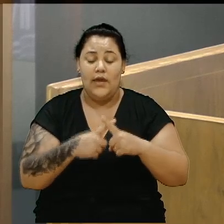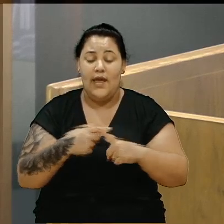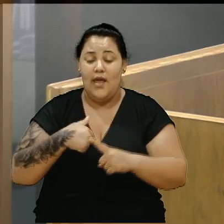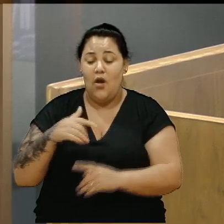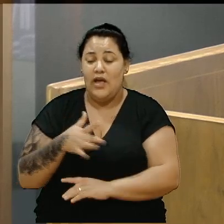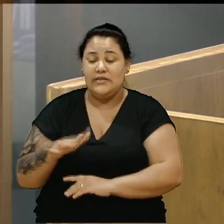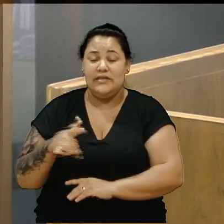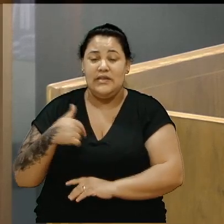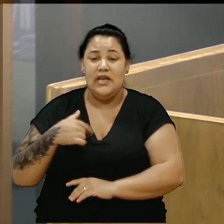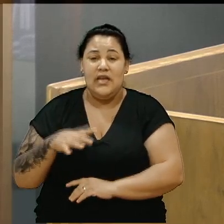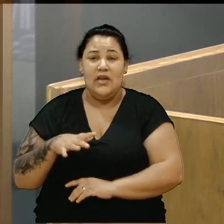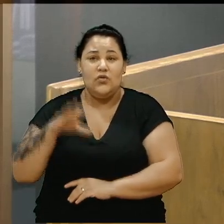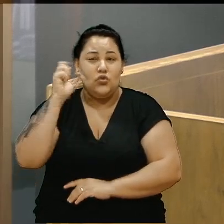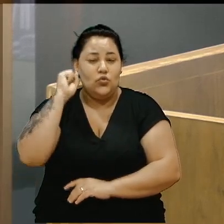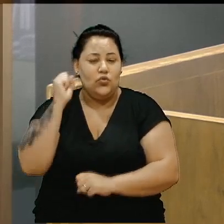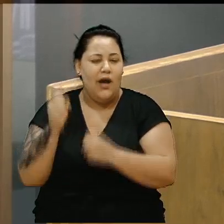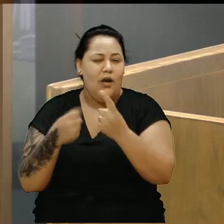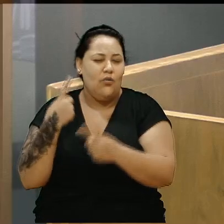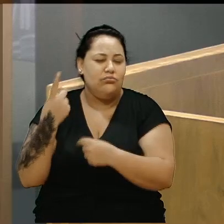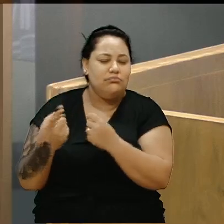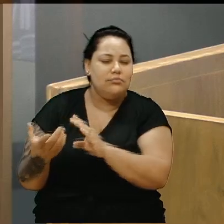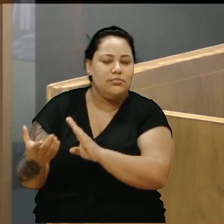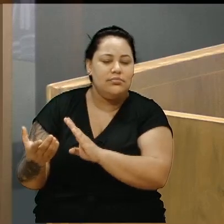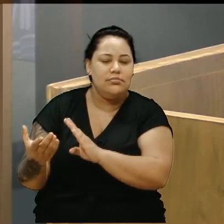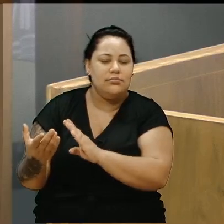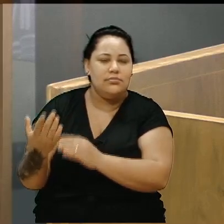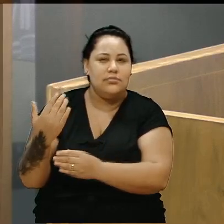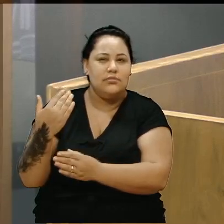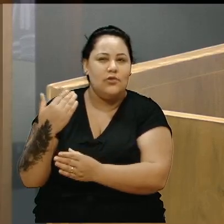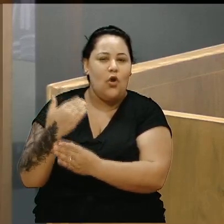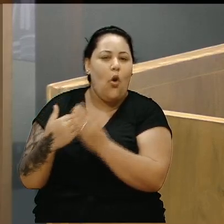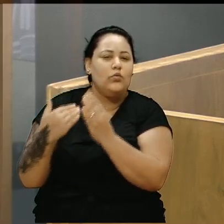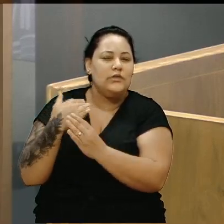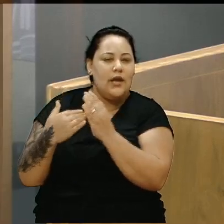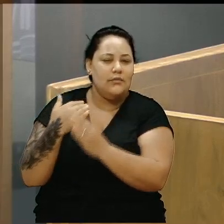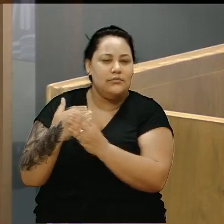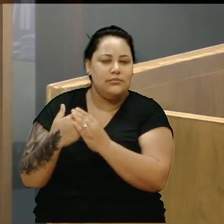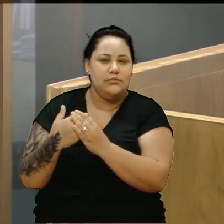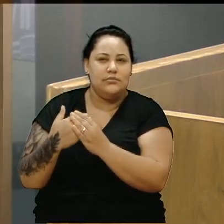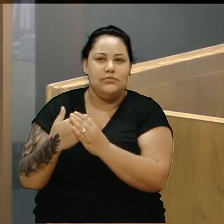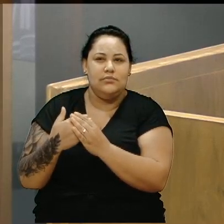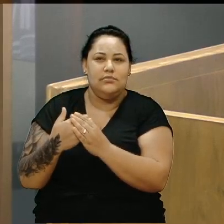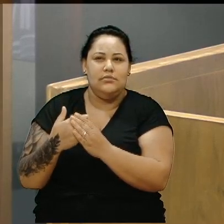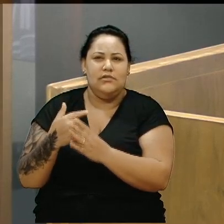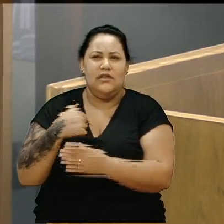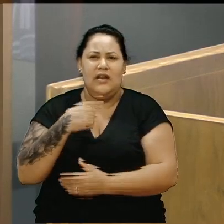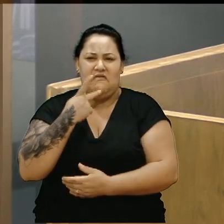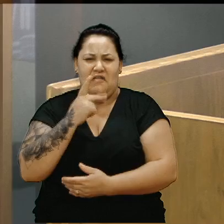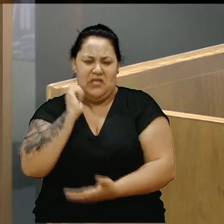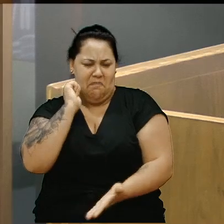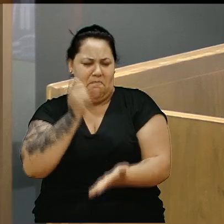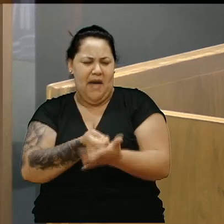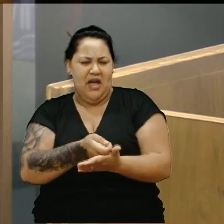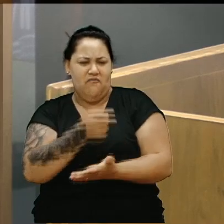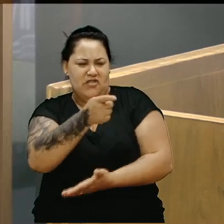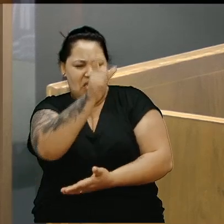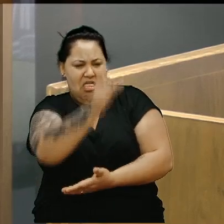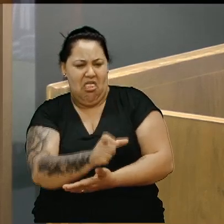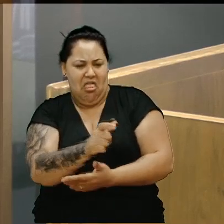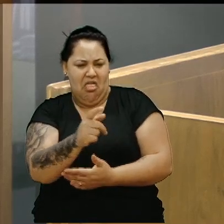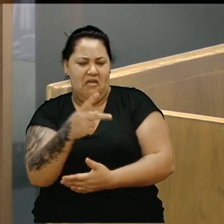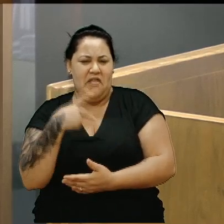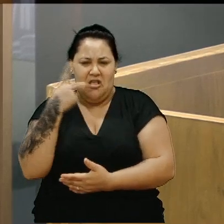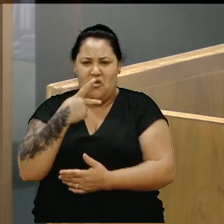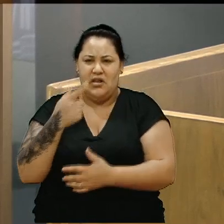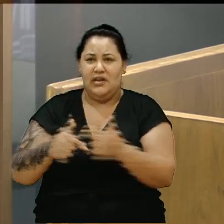eu discuto alguns conceitos, porque diz assim, olha, eu pago para que vocês estejam lá. Não, nós também, a sociedade tem que saber que